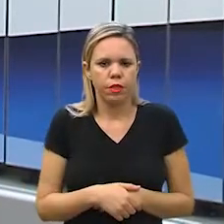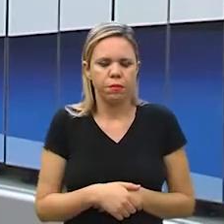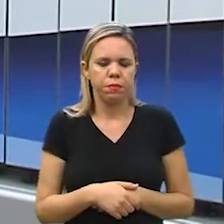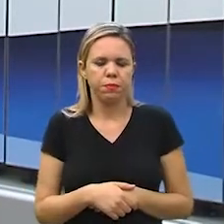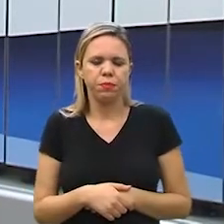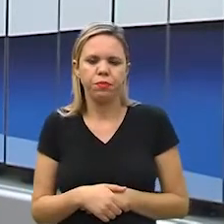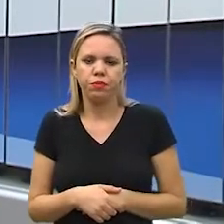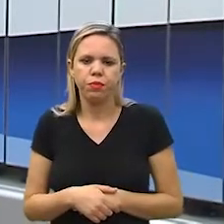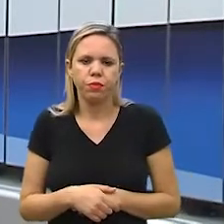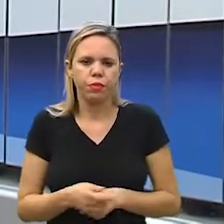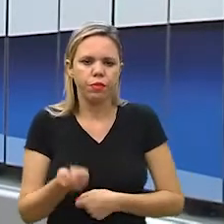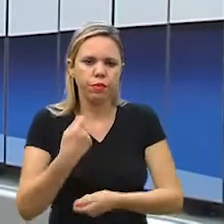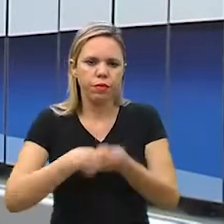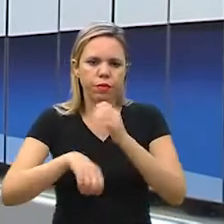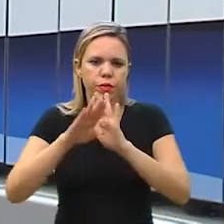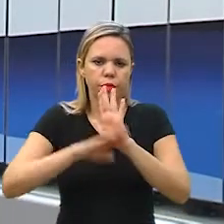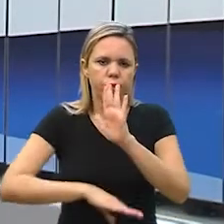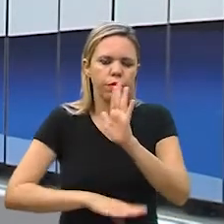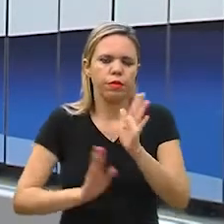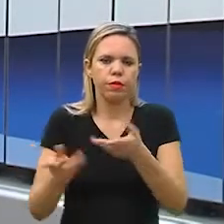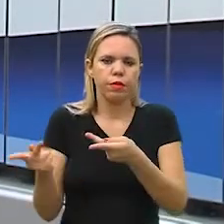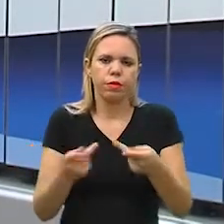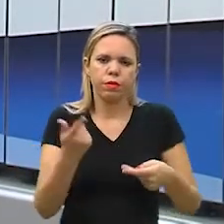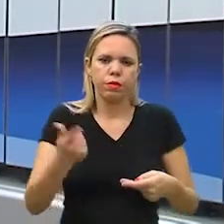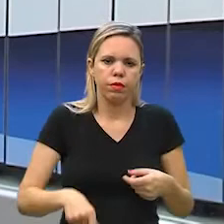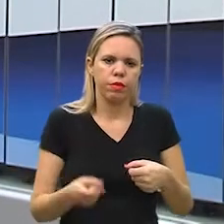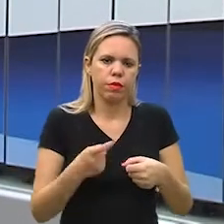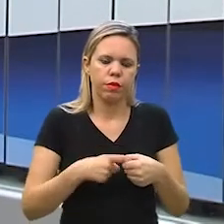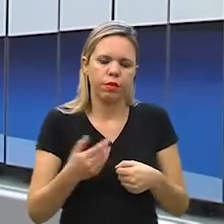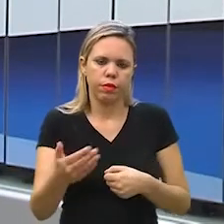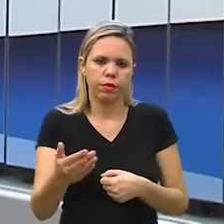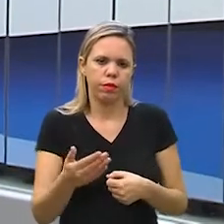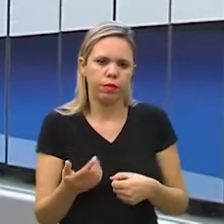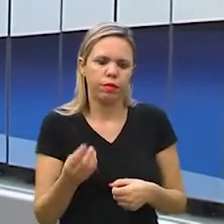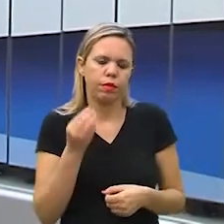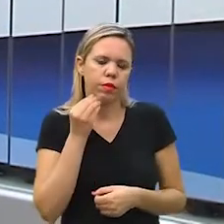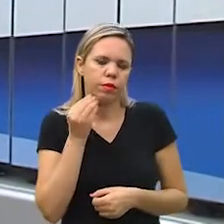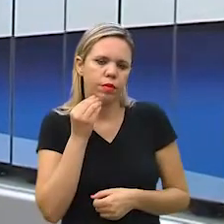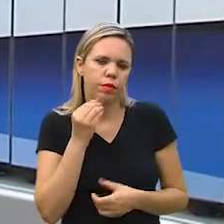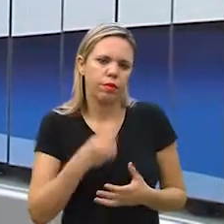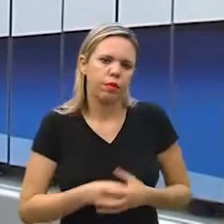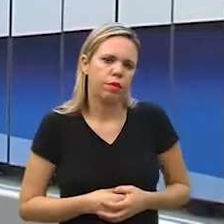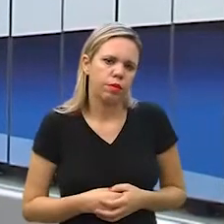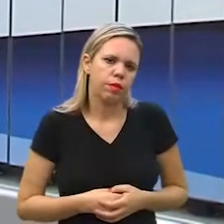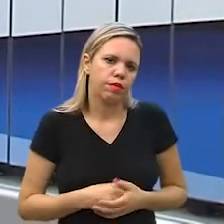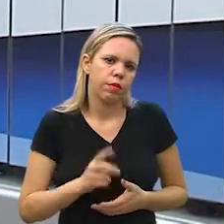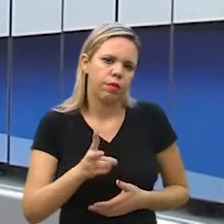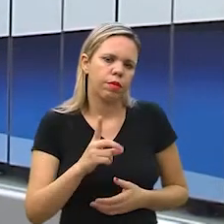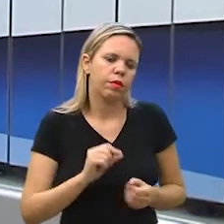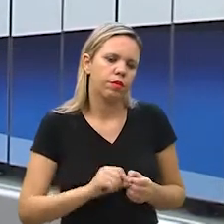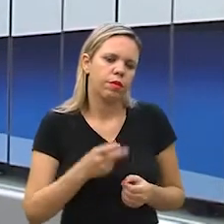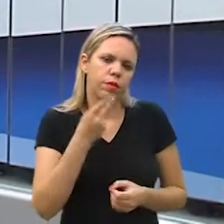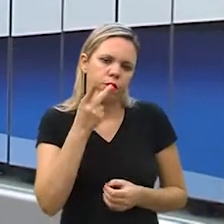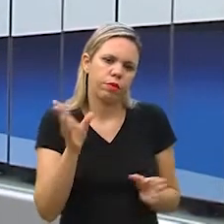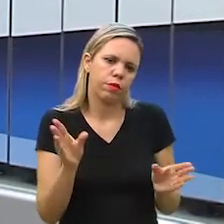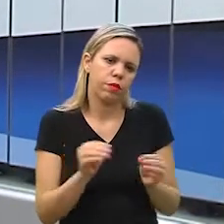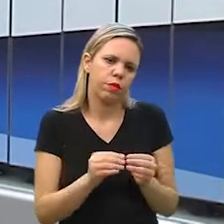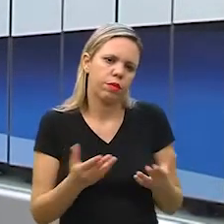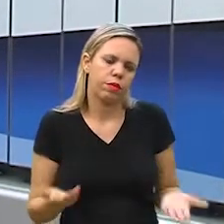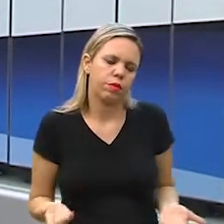passou aqui no Questão de Ordem. Já fica o convite aqui para uma próxima oportunidade e que você fale aí,